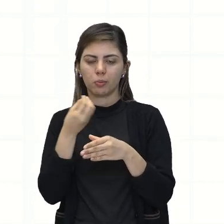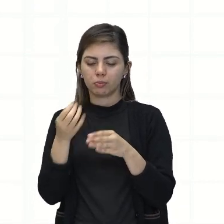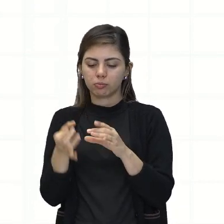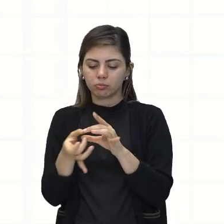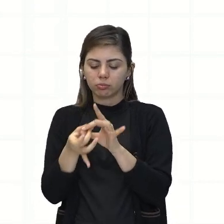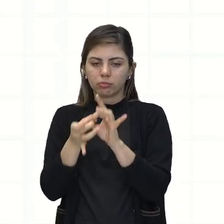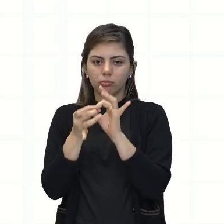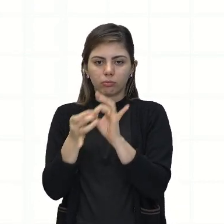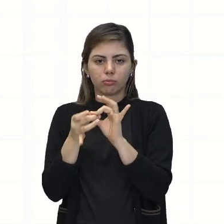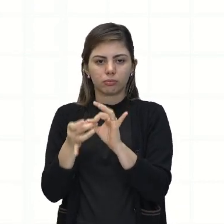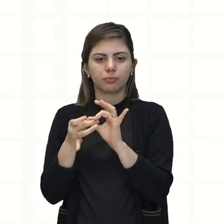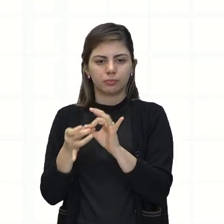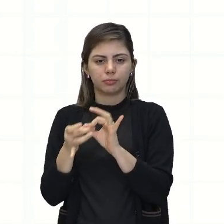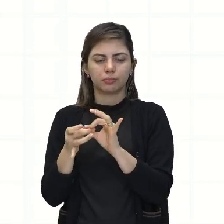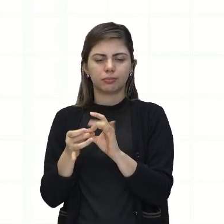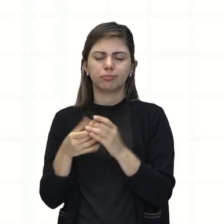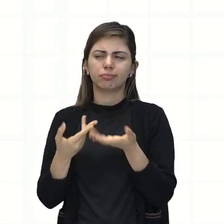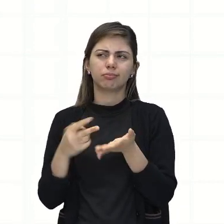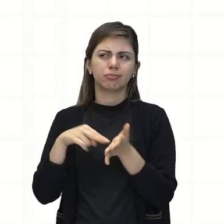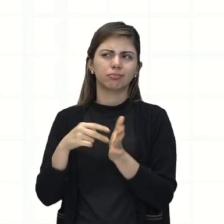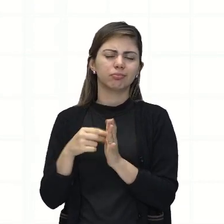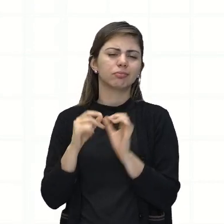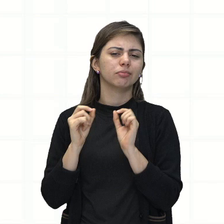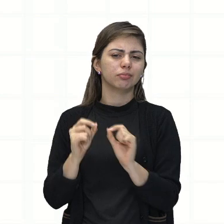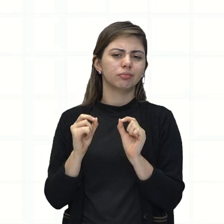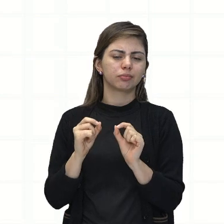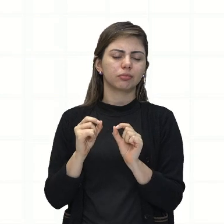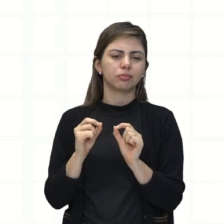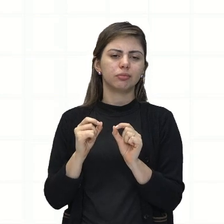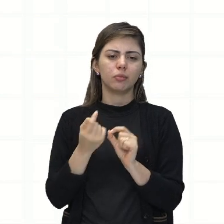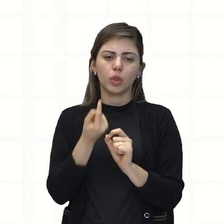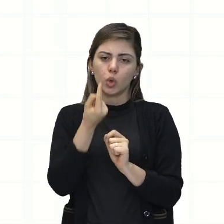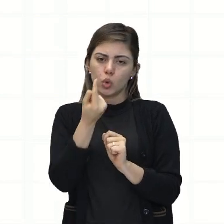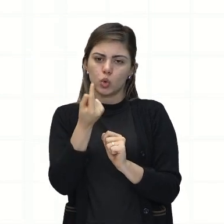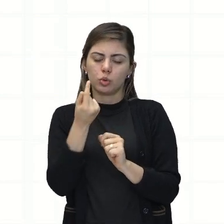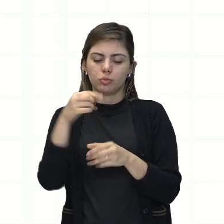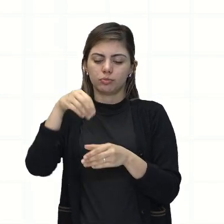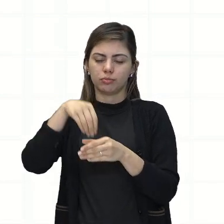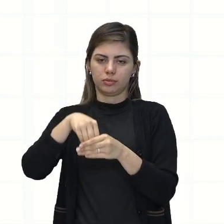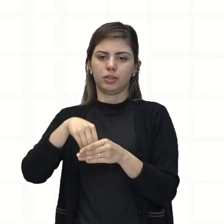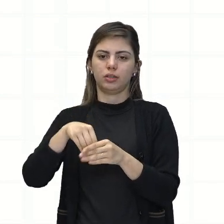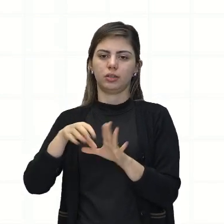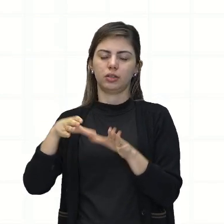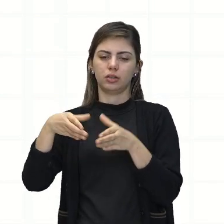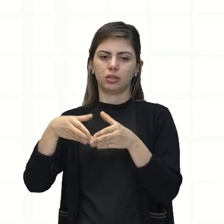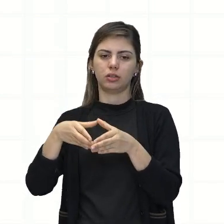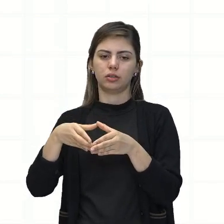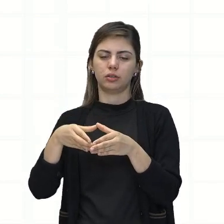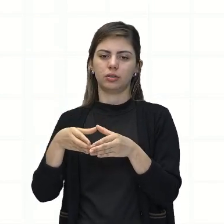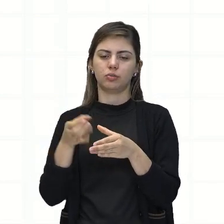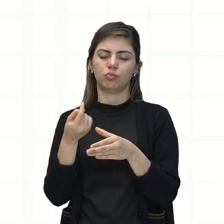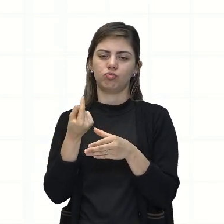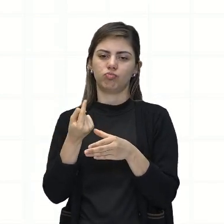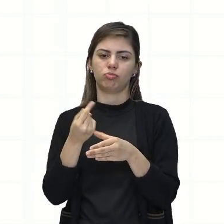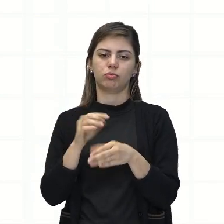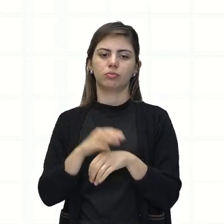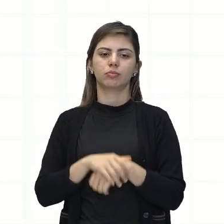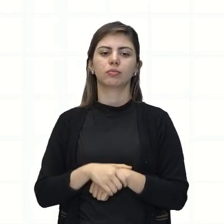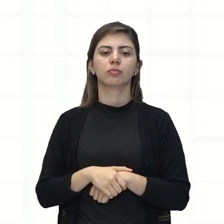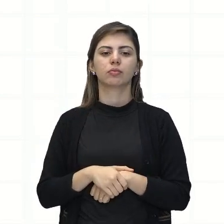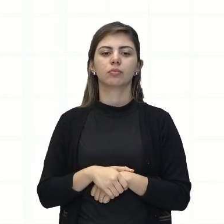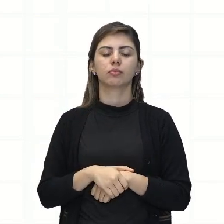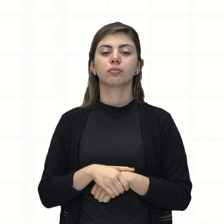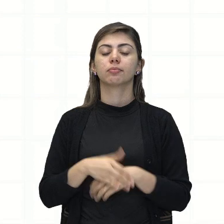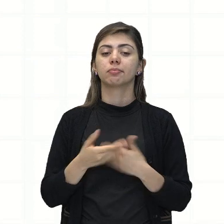anatomicamente unidos, ou seja, sendo um só organismo. E dentro